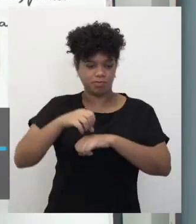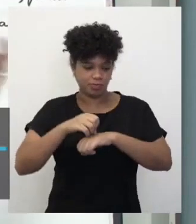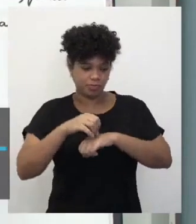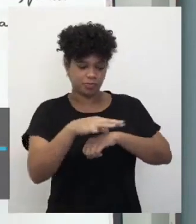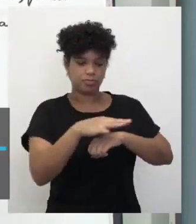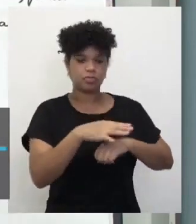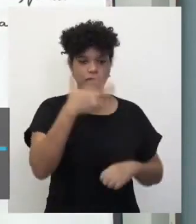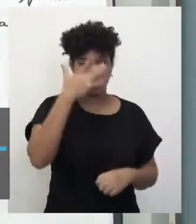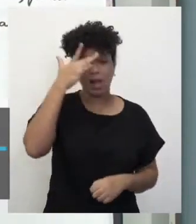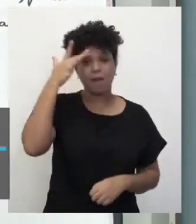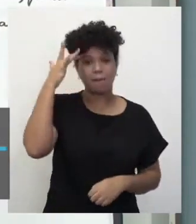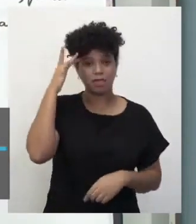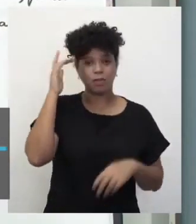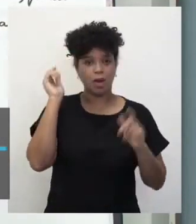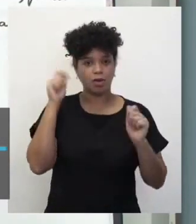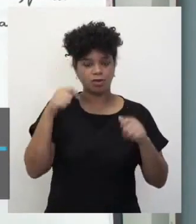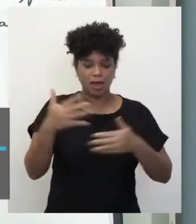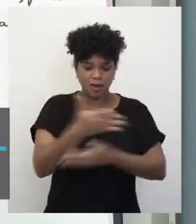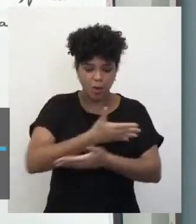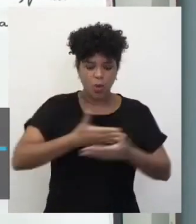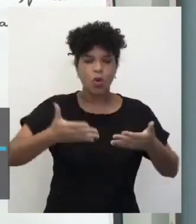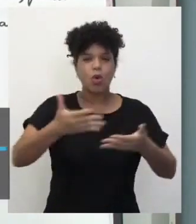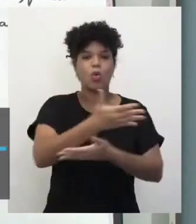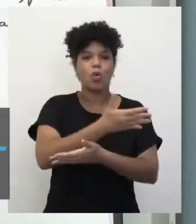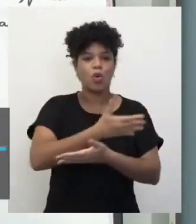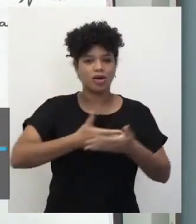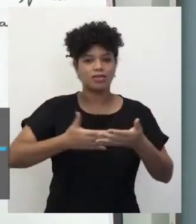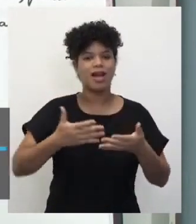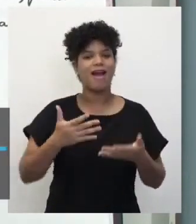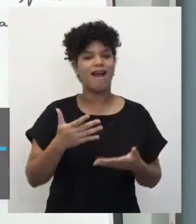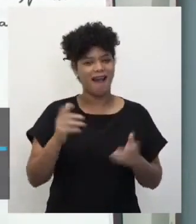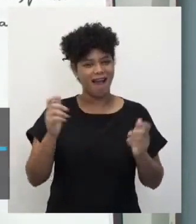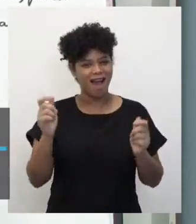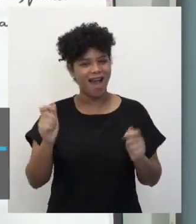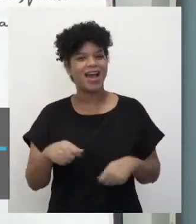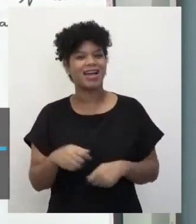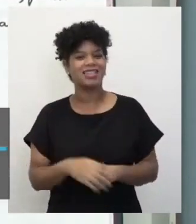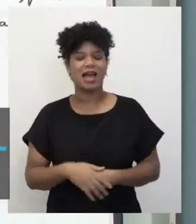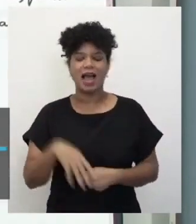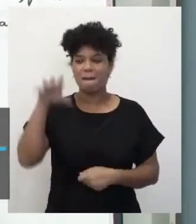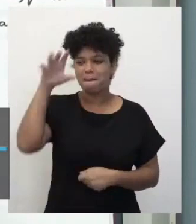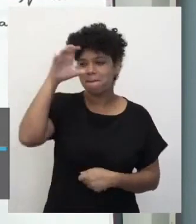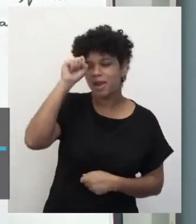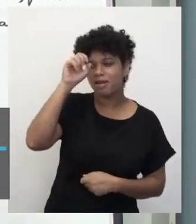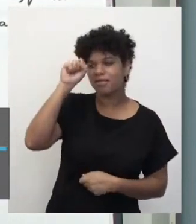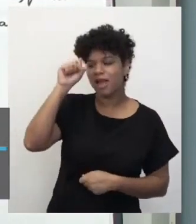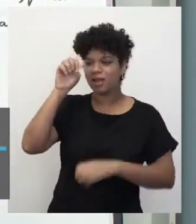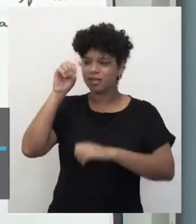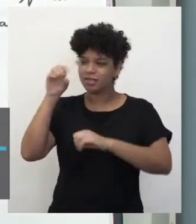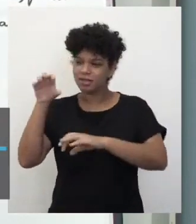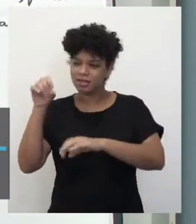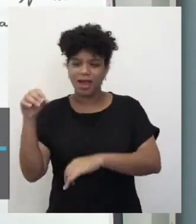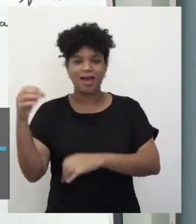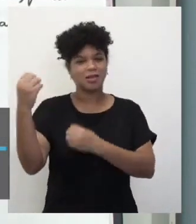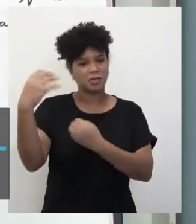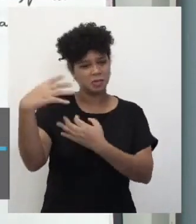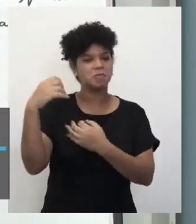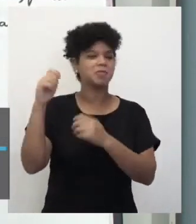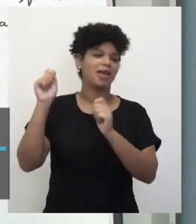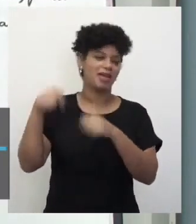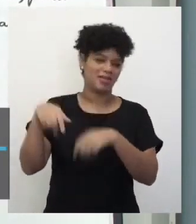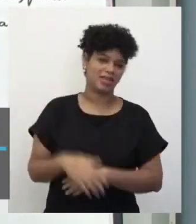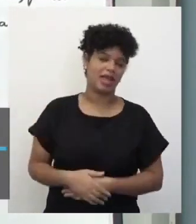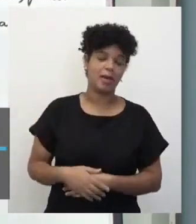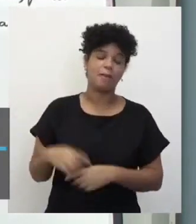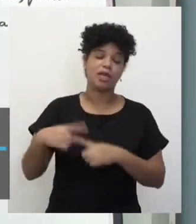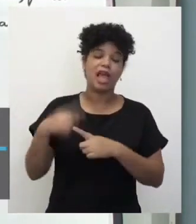pessoas conseguem confraternizar, conseguem se encontrar e fazer com que essa cultura, essas tradições não morram,